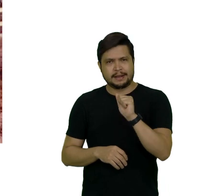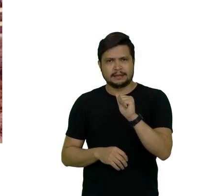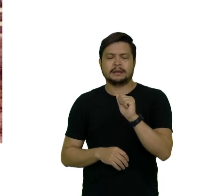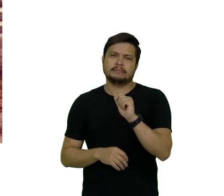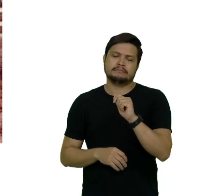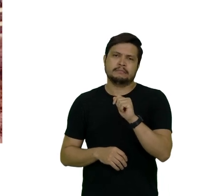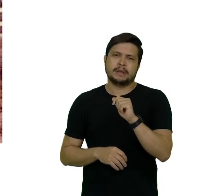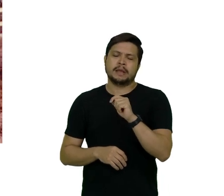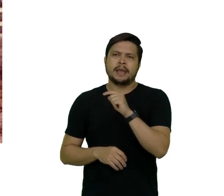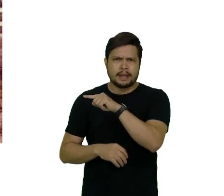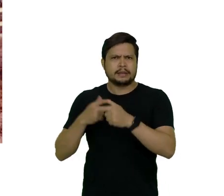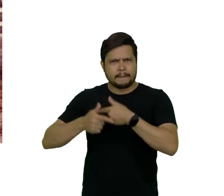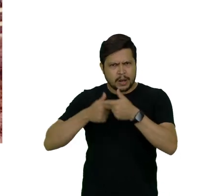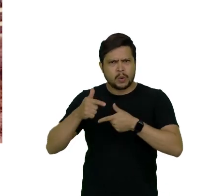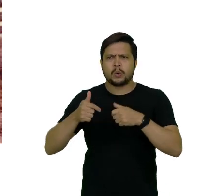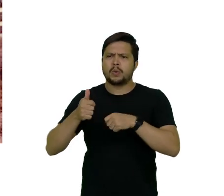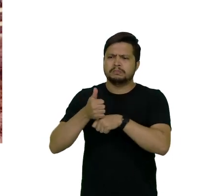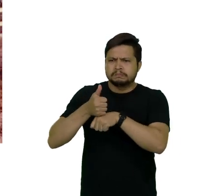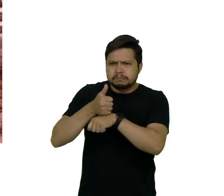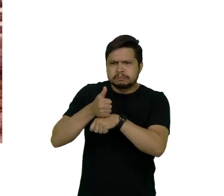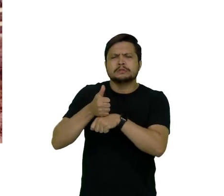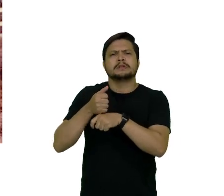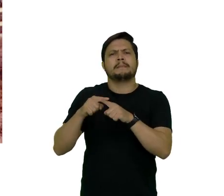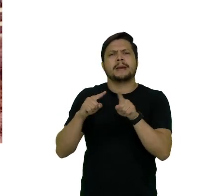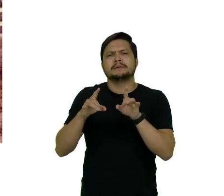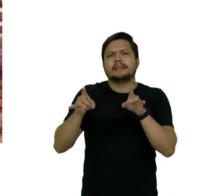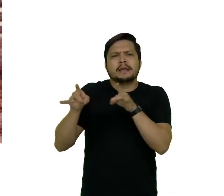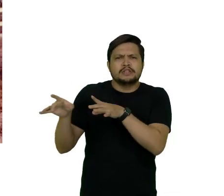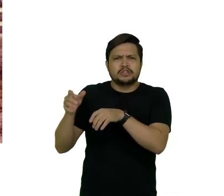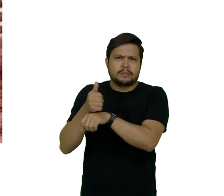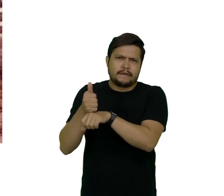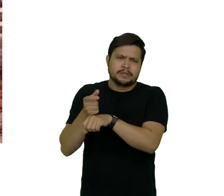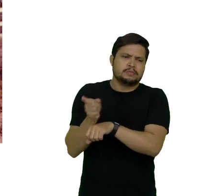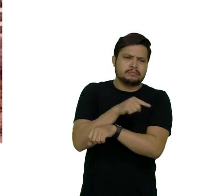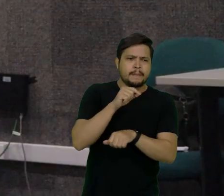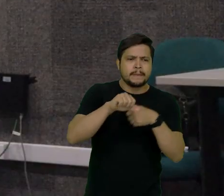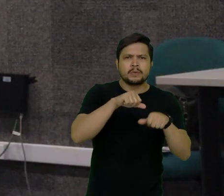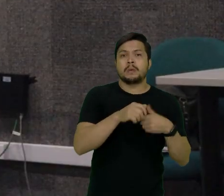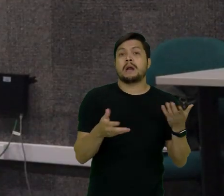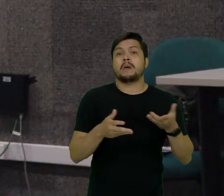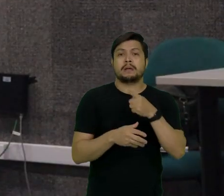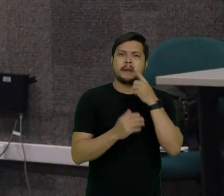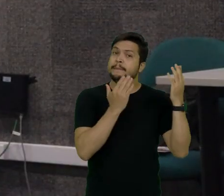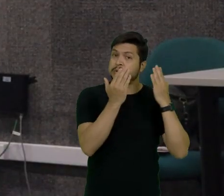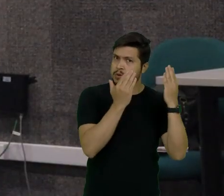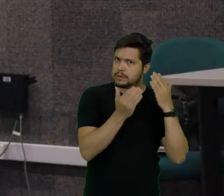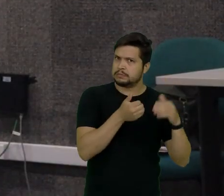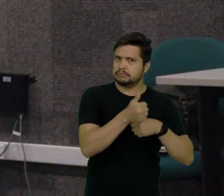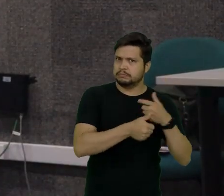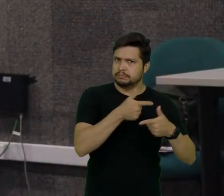que não exerce a função de zootecnista, exerceu por um tempo, mas hoje ela é psicóloga. O